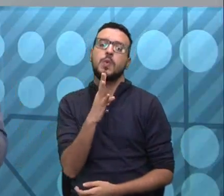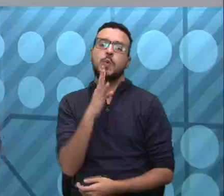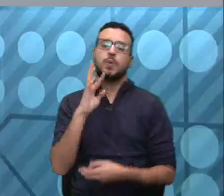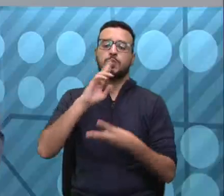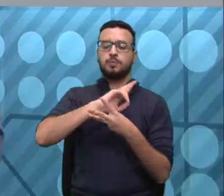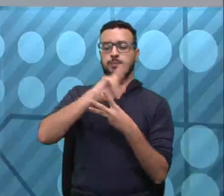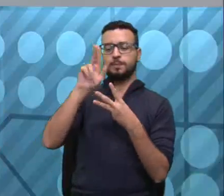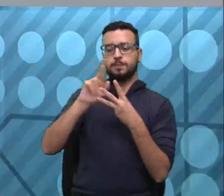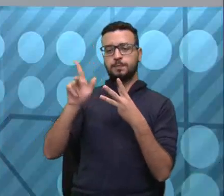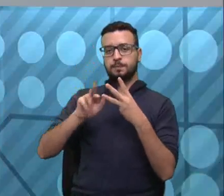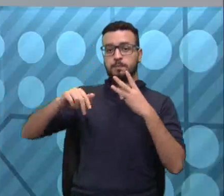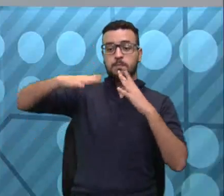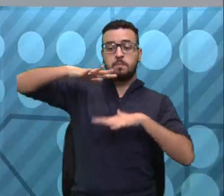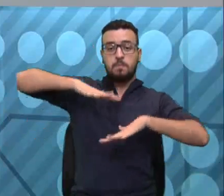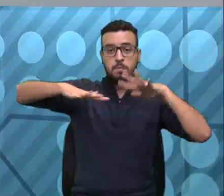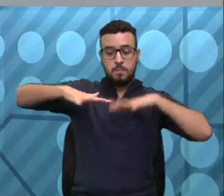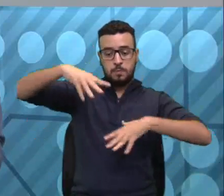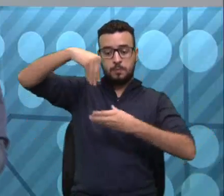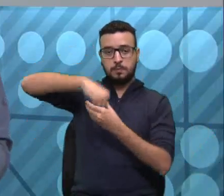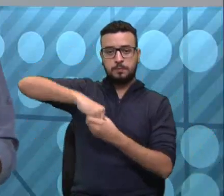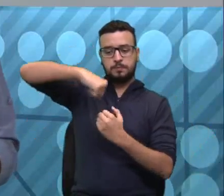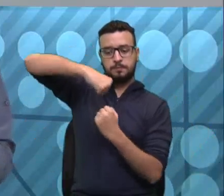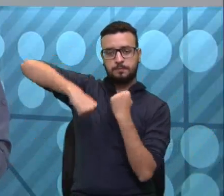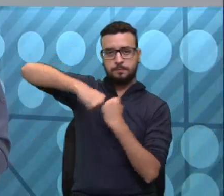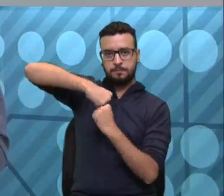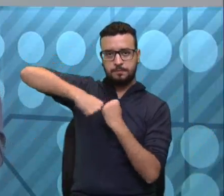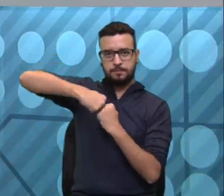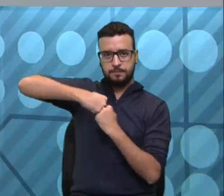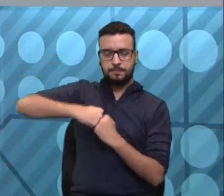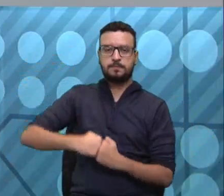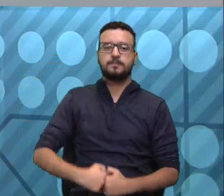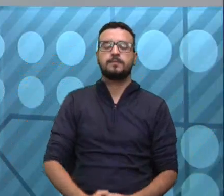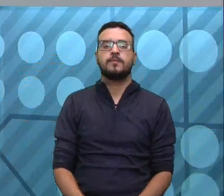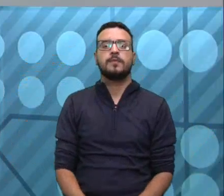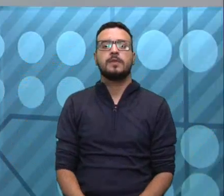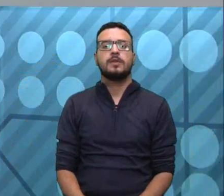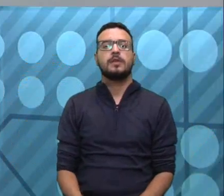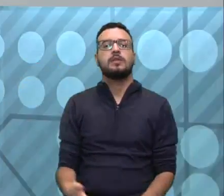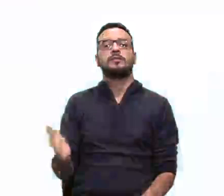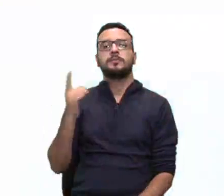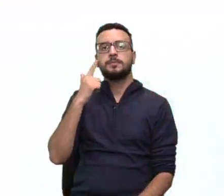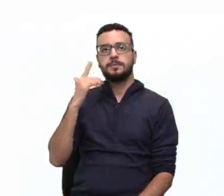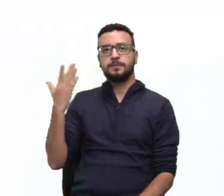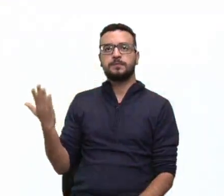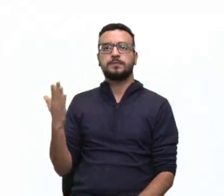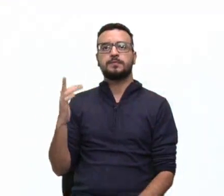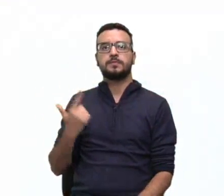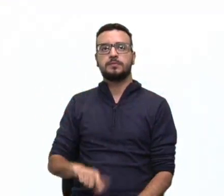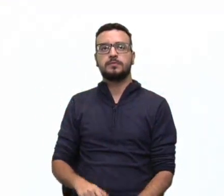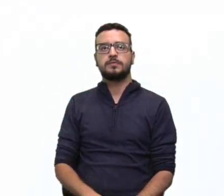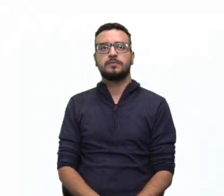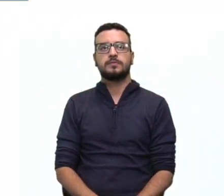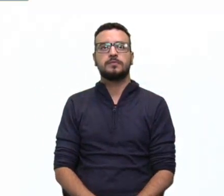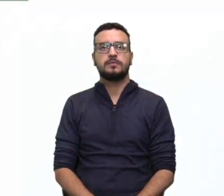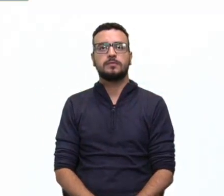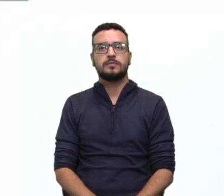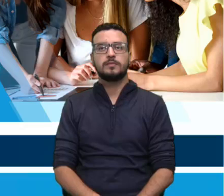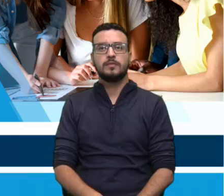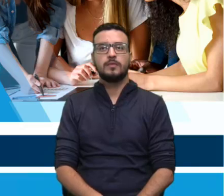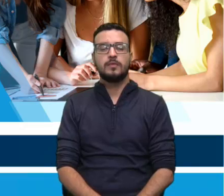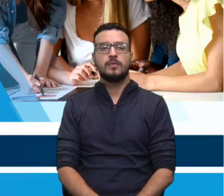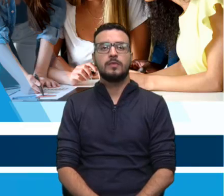diferentes possibilidades de movimentos que existem, tá? Então vamos ao quadro novamente.